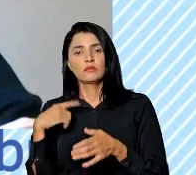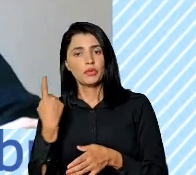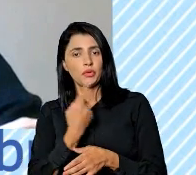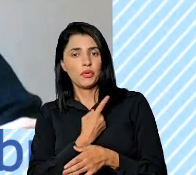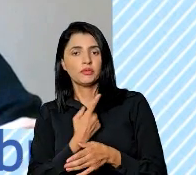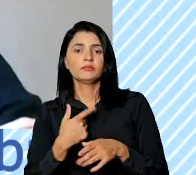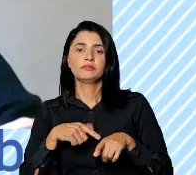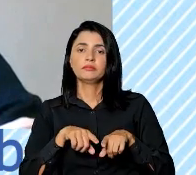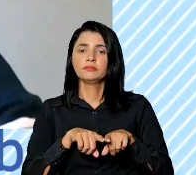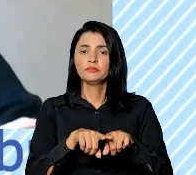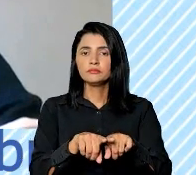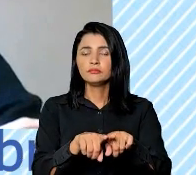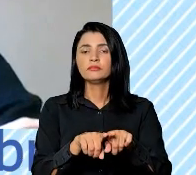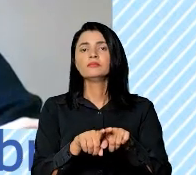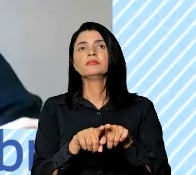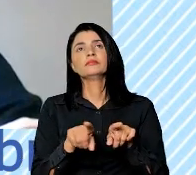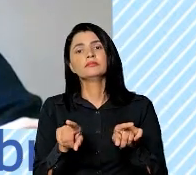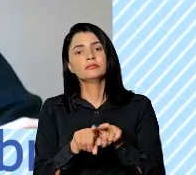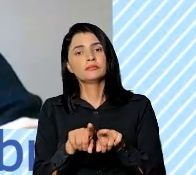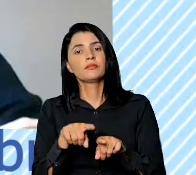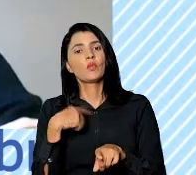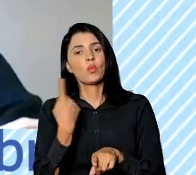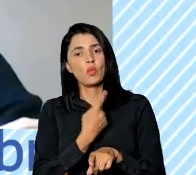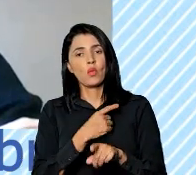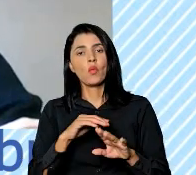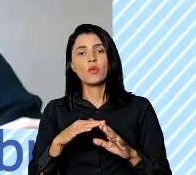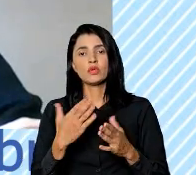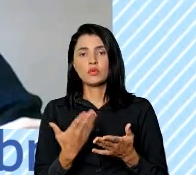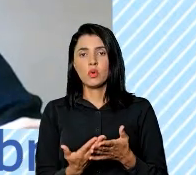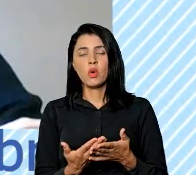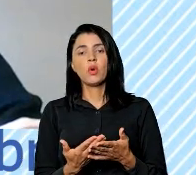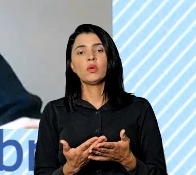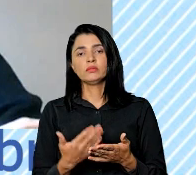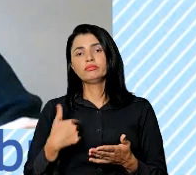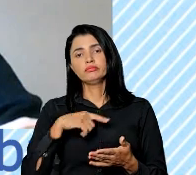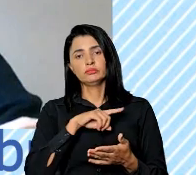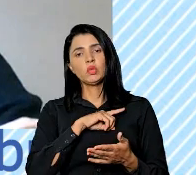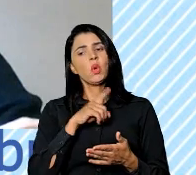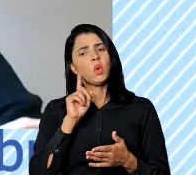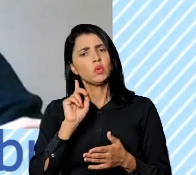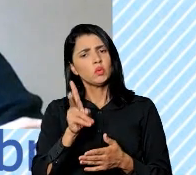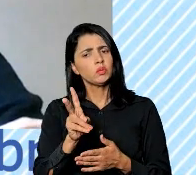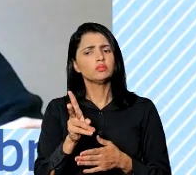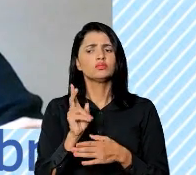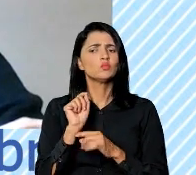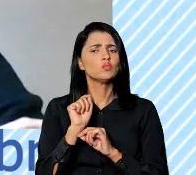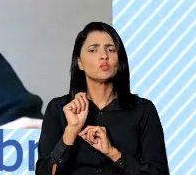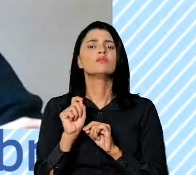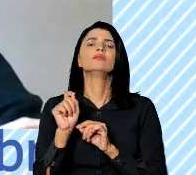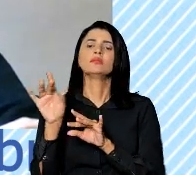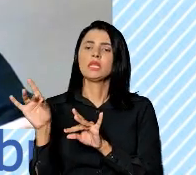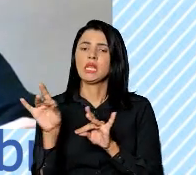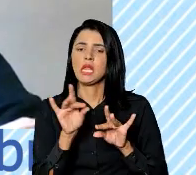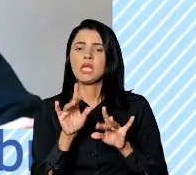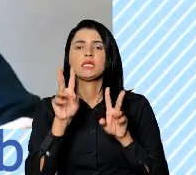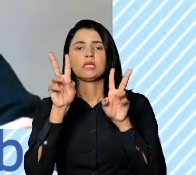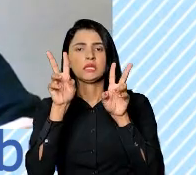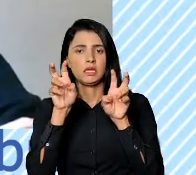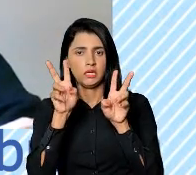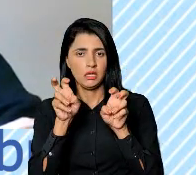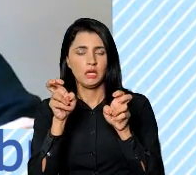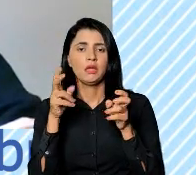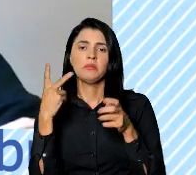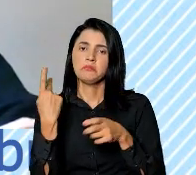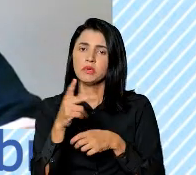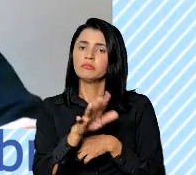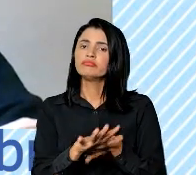parceria com a nossa escola. Nós todos os meses procuramos trazer temas que